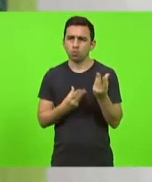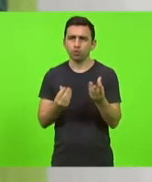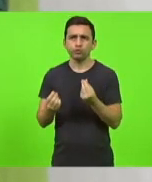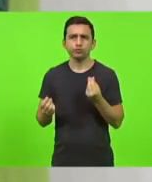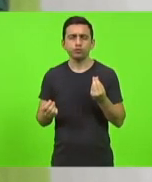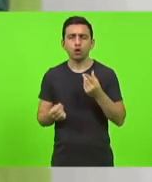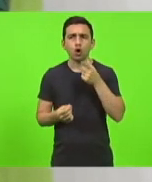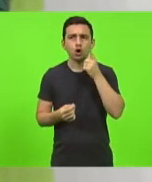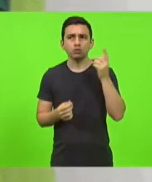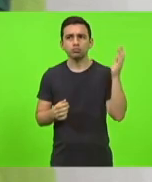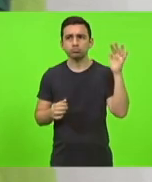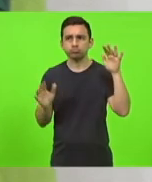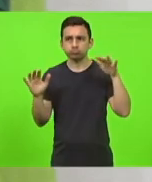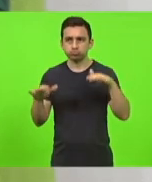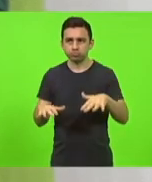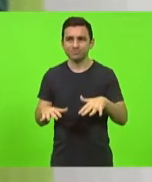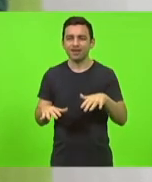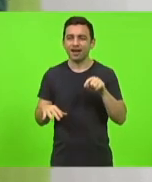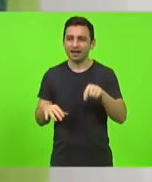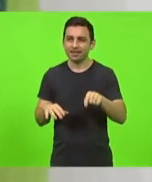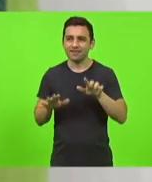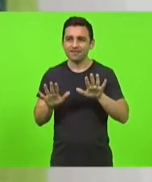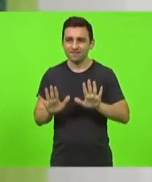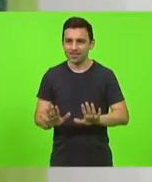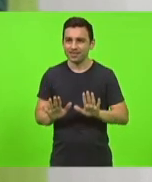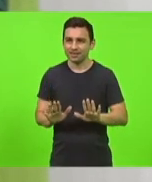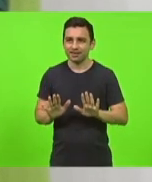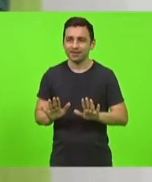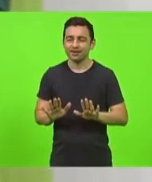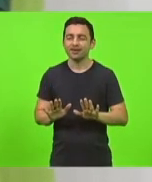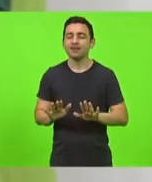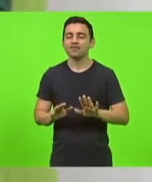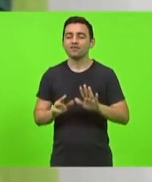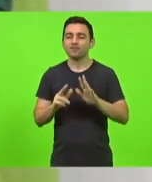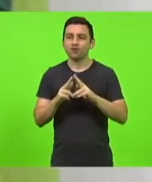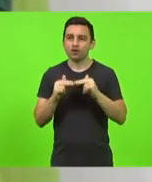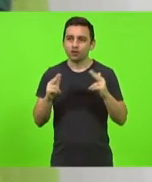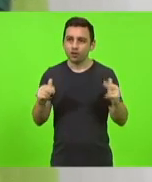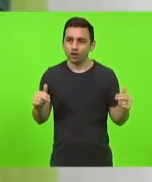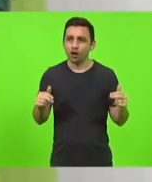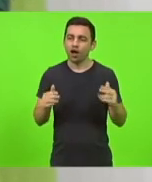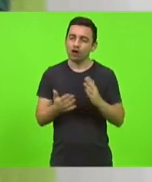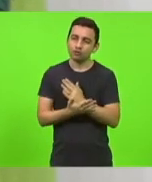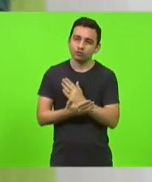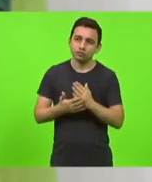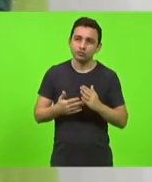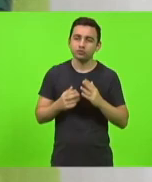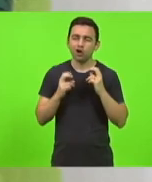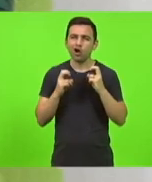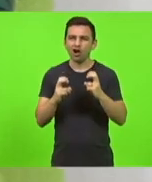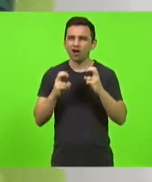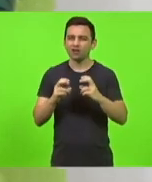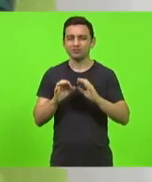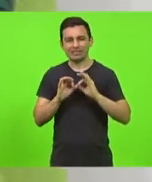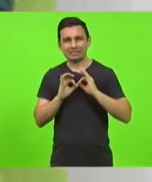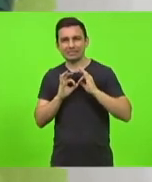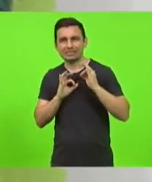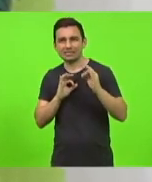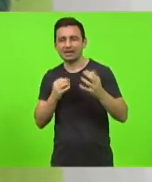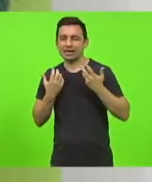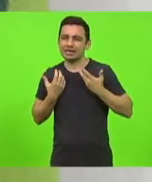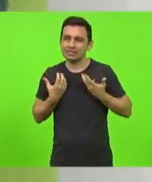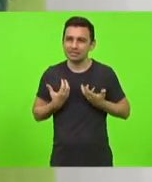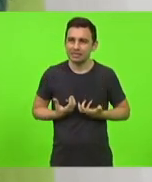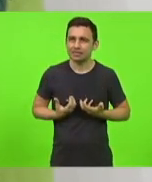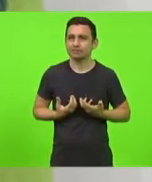ontem ainda, estão acampados aqui em Florianópolis, de ônibus, estrada longa, cansaço e assim